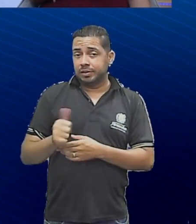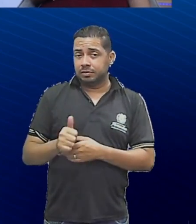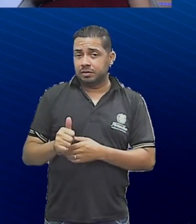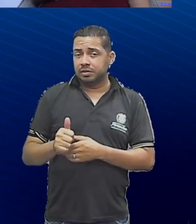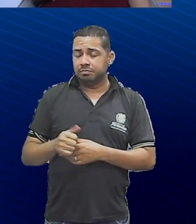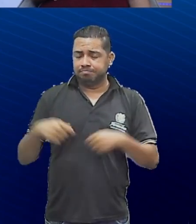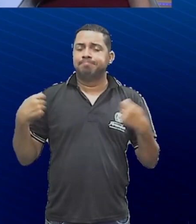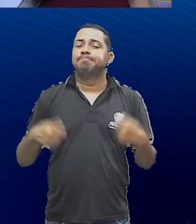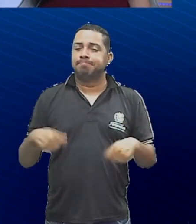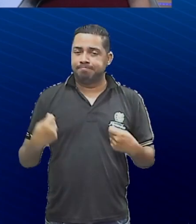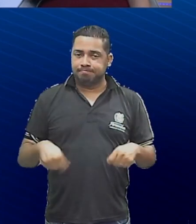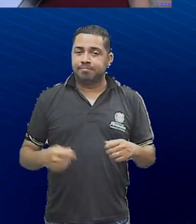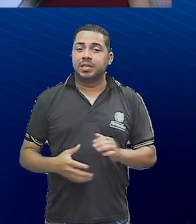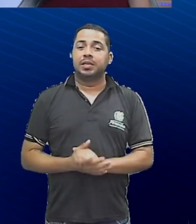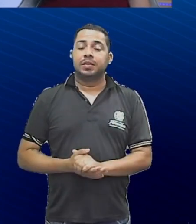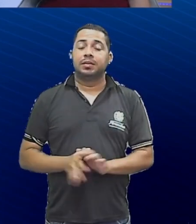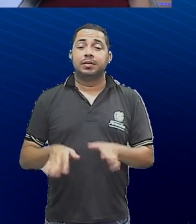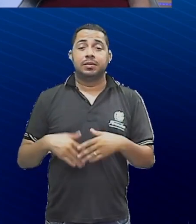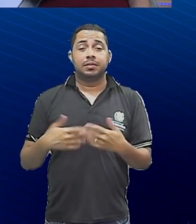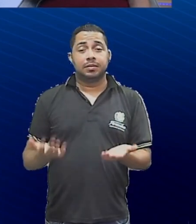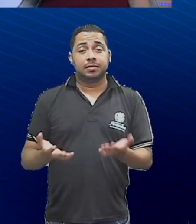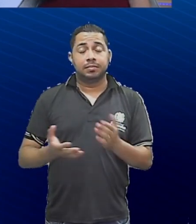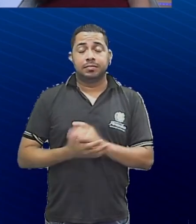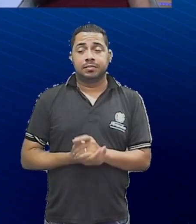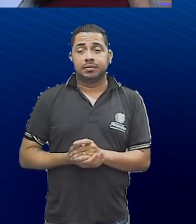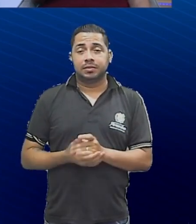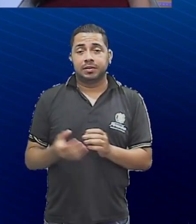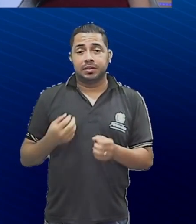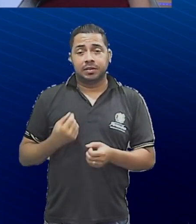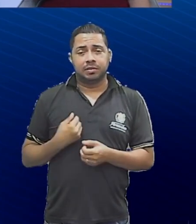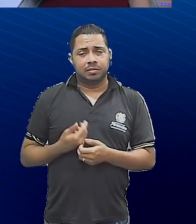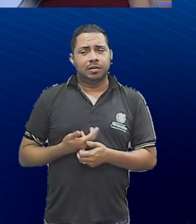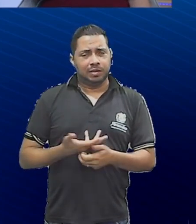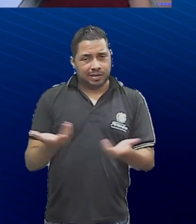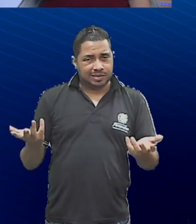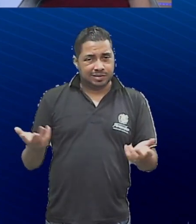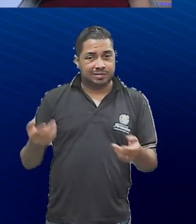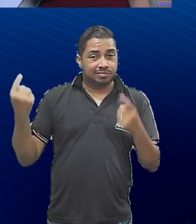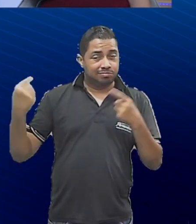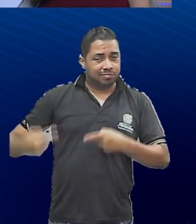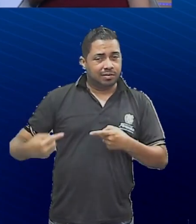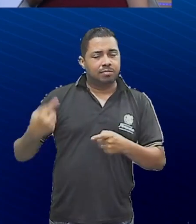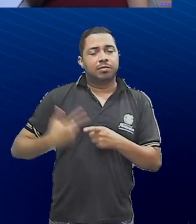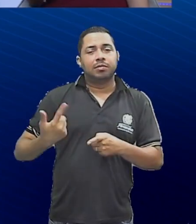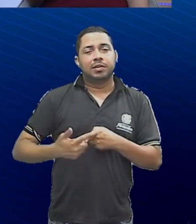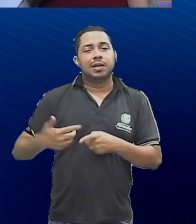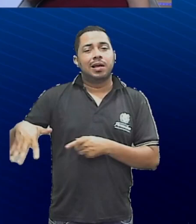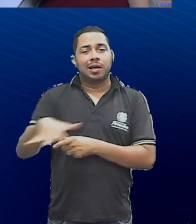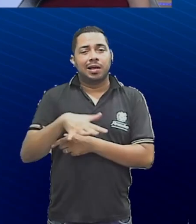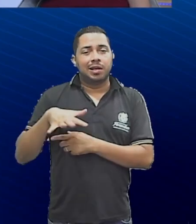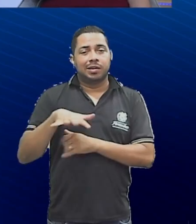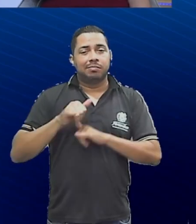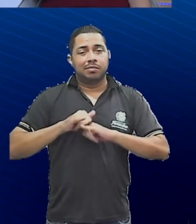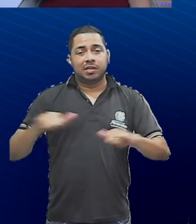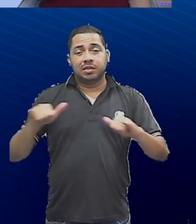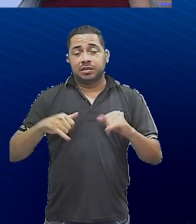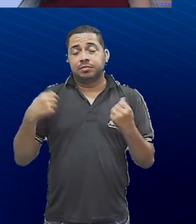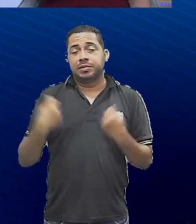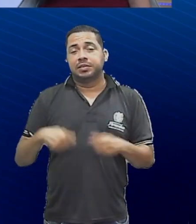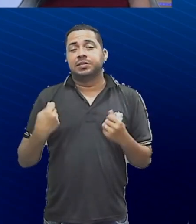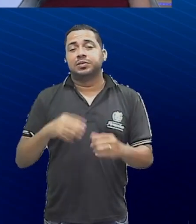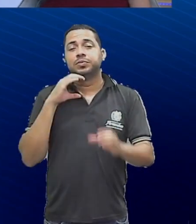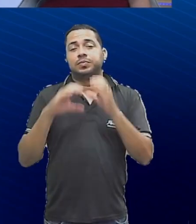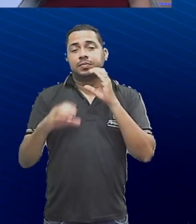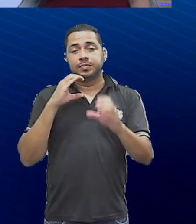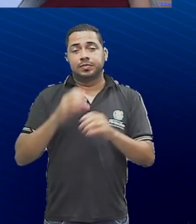essencial. Então, eu lanço aqui o desafio porque hoje a área de marketing ela precisa comunicar ao